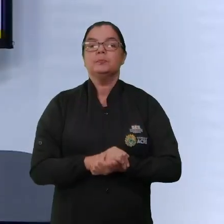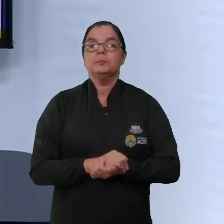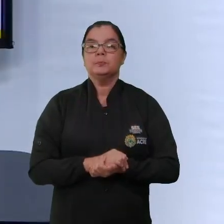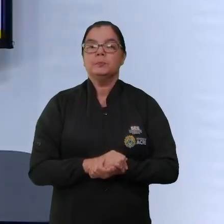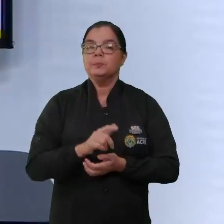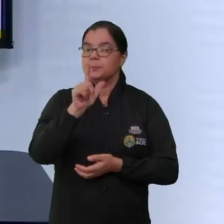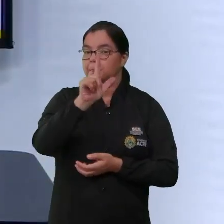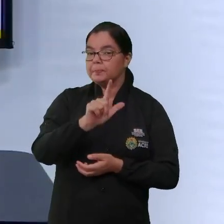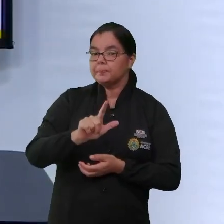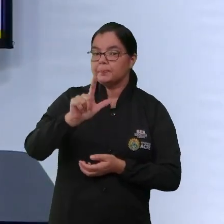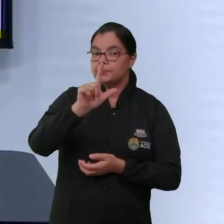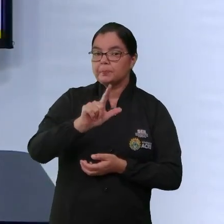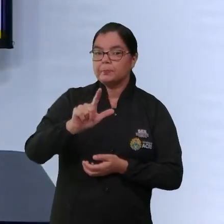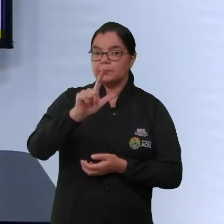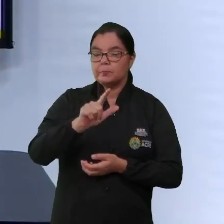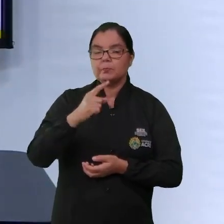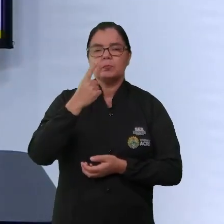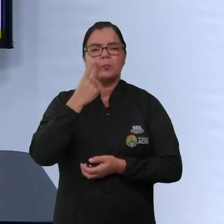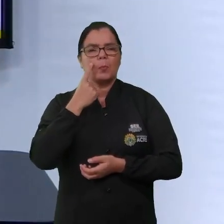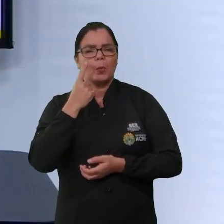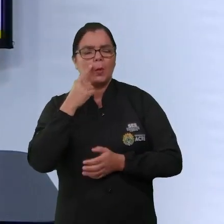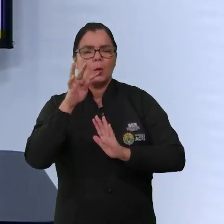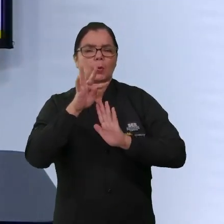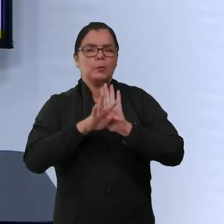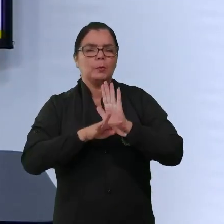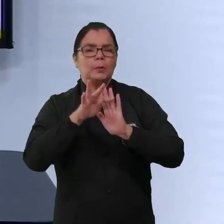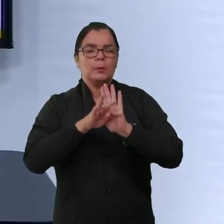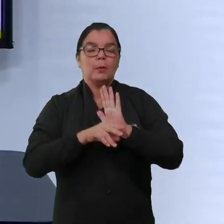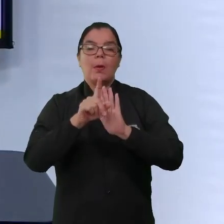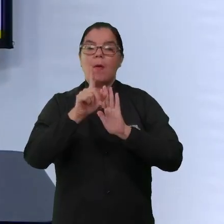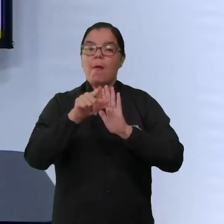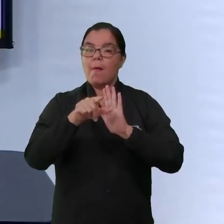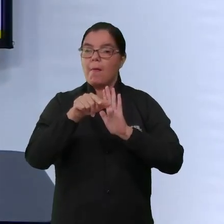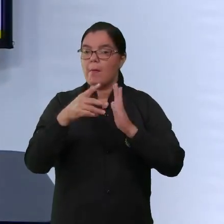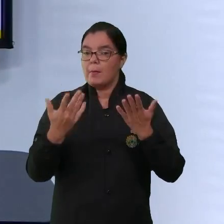de literatura, quando a gente fala de texto literário, é uma